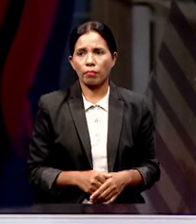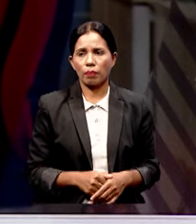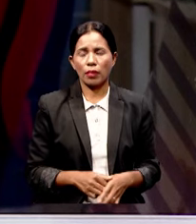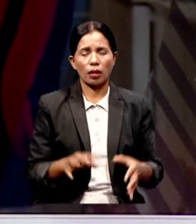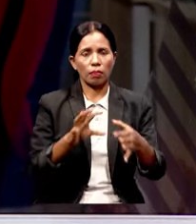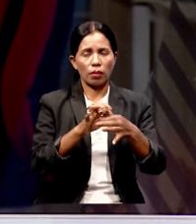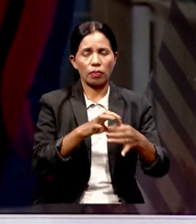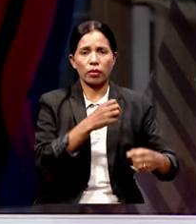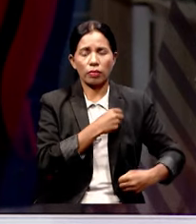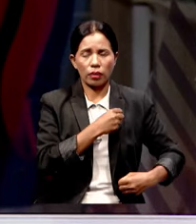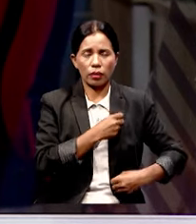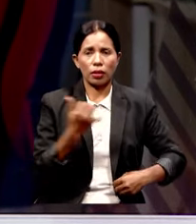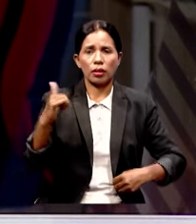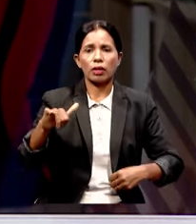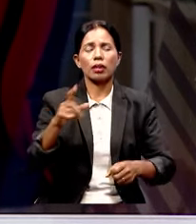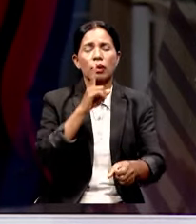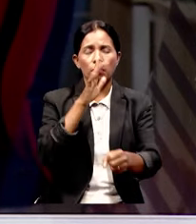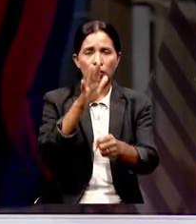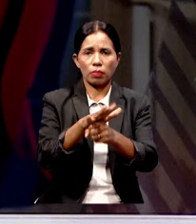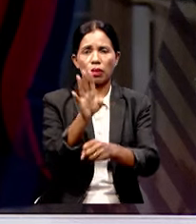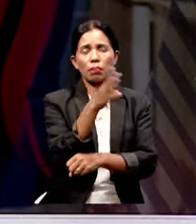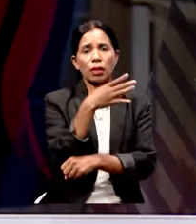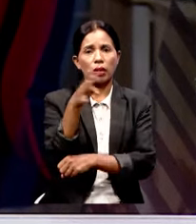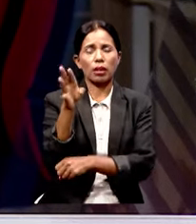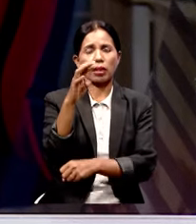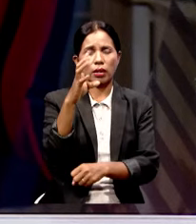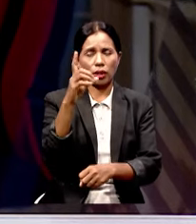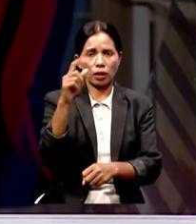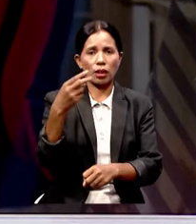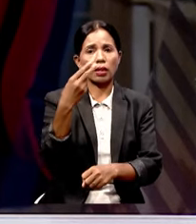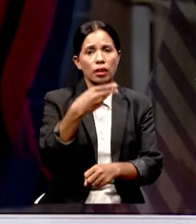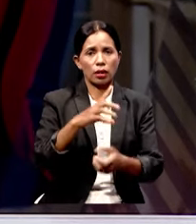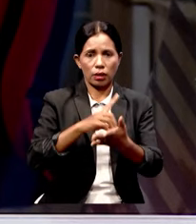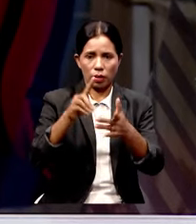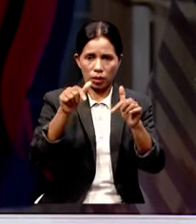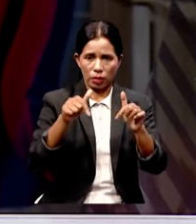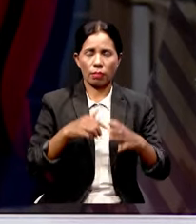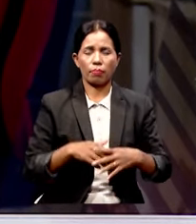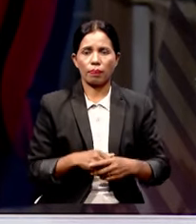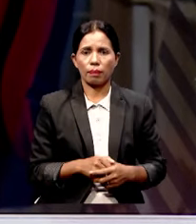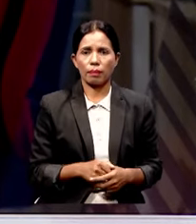Membro FF de Teli se recebe juramento da bandeira RD Teli e quinta semana, né?